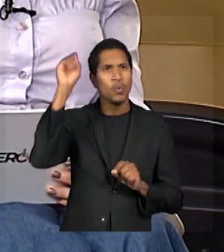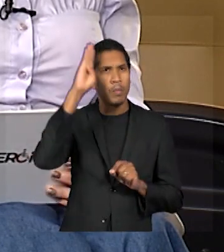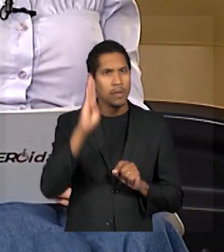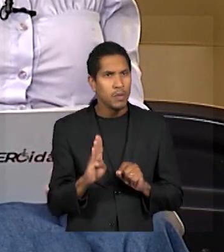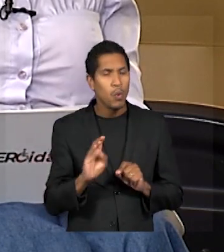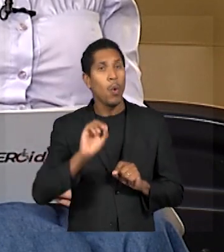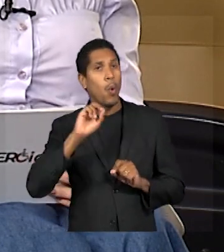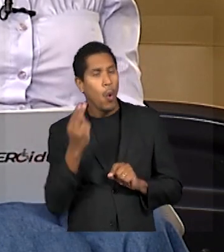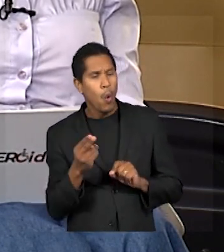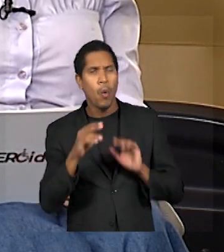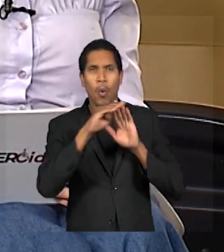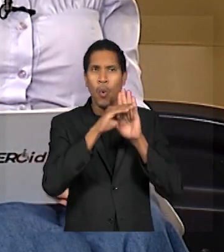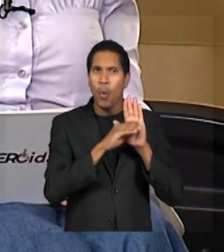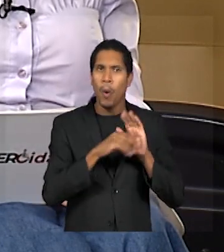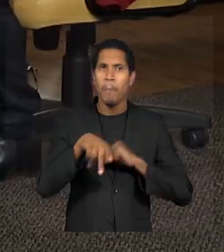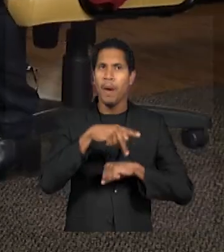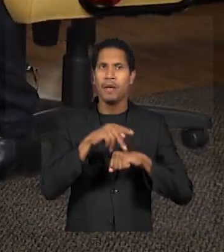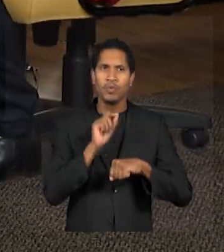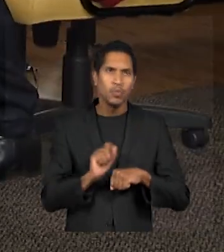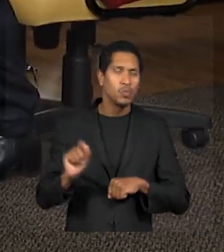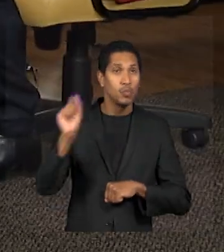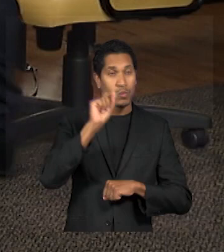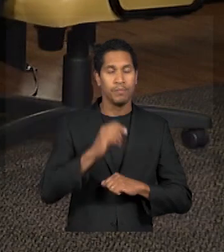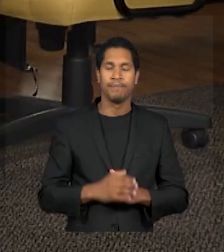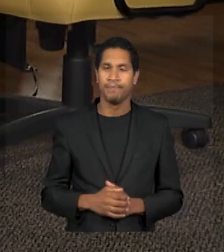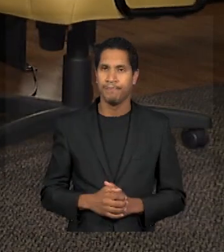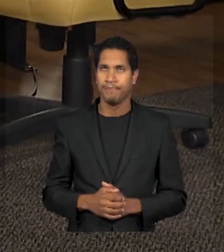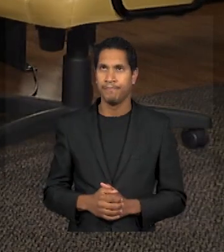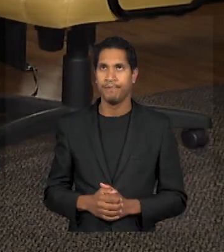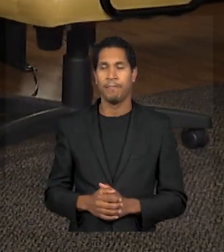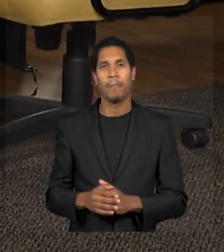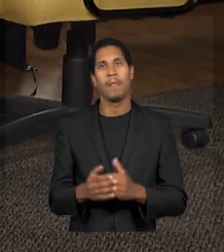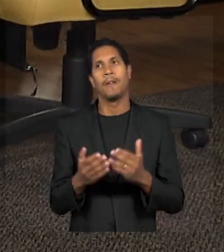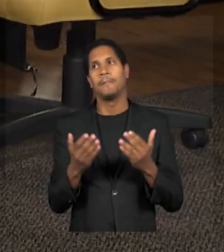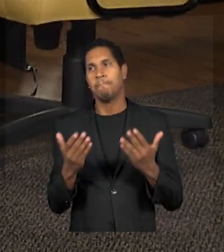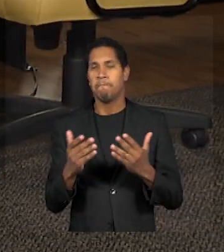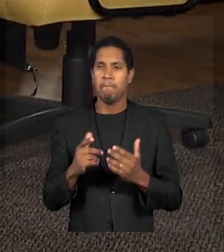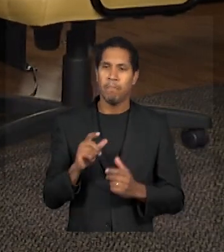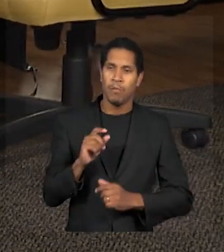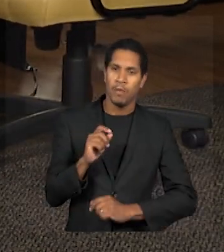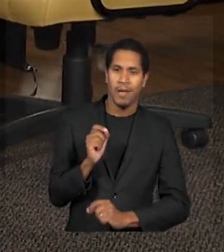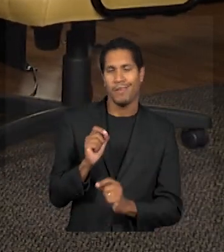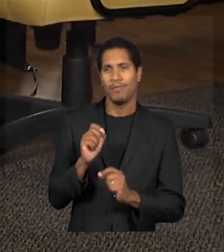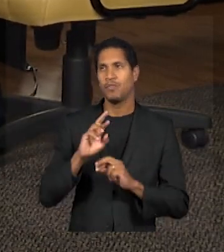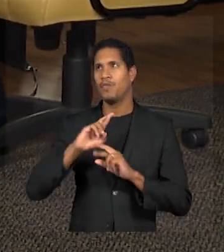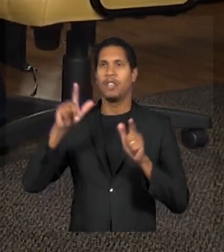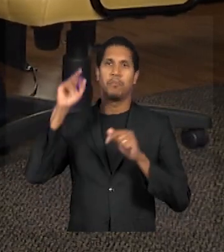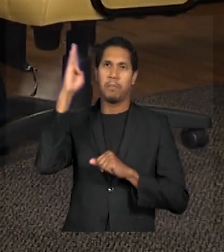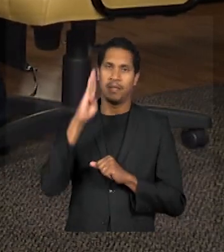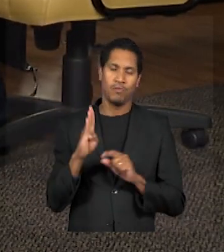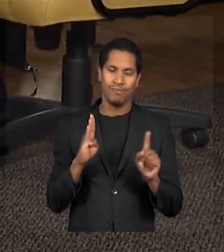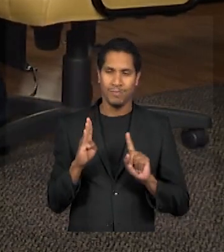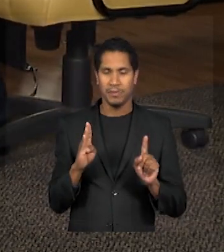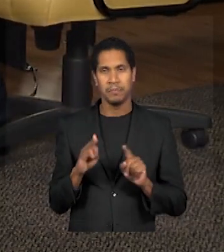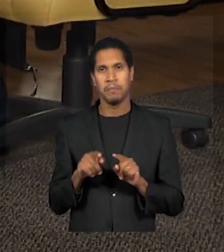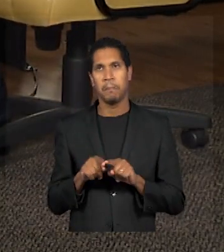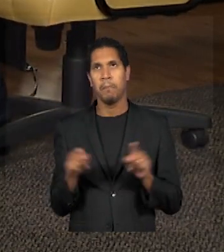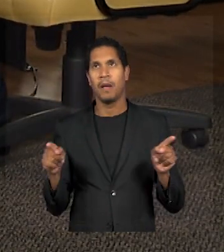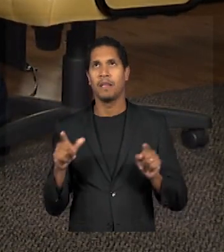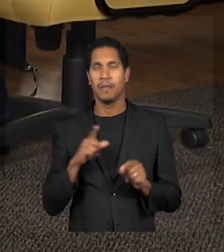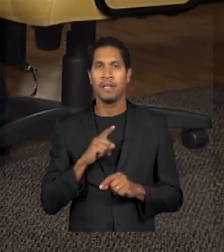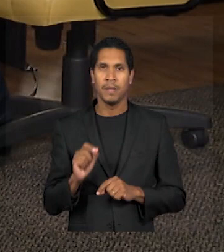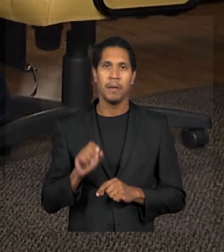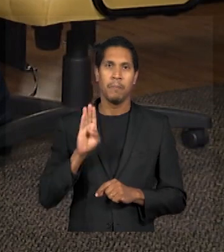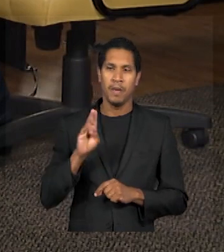ou esse protocolo é para o país inteiro? Este protocolo não é diferente para o Brasil. Para a gente usa o